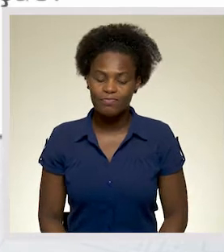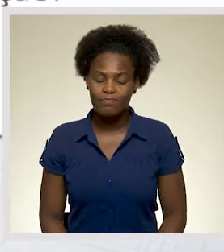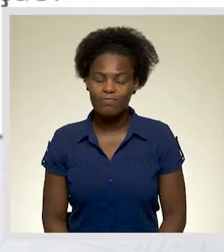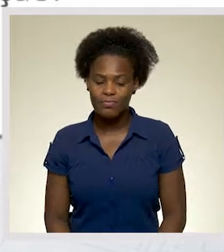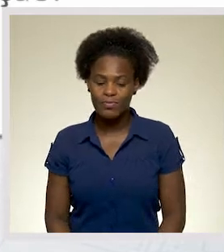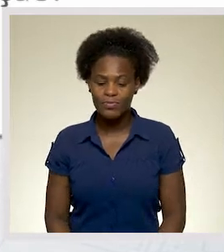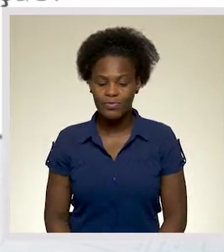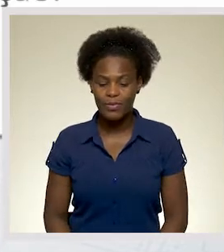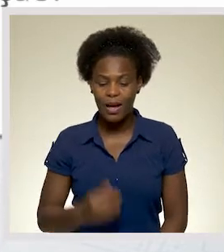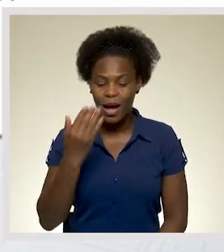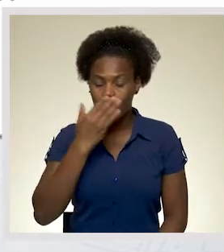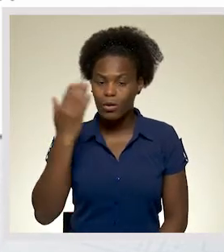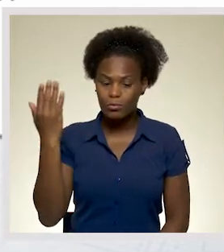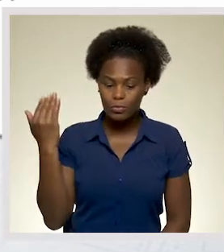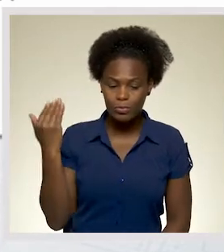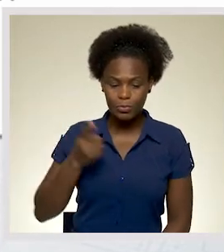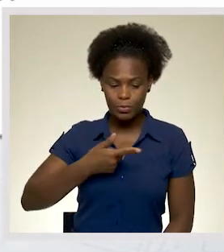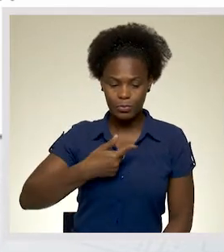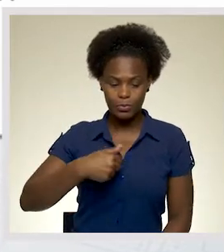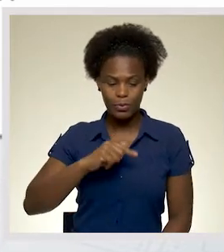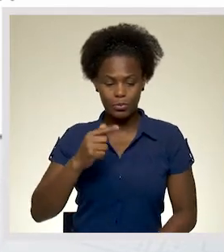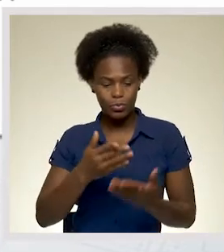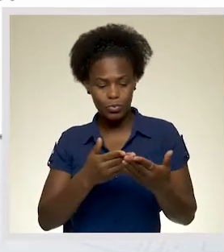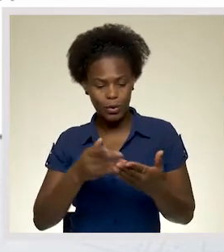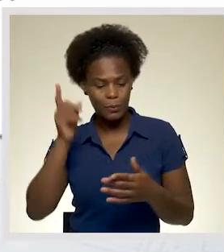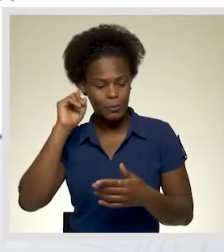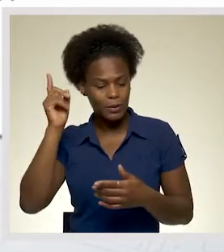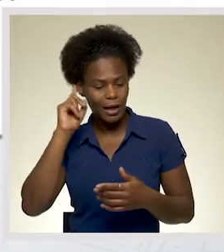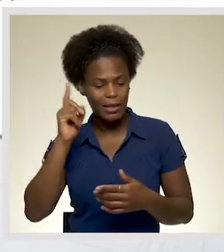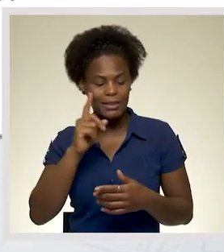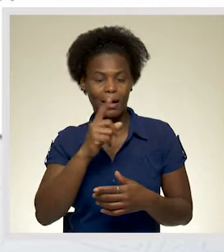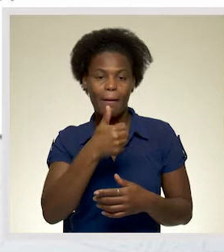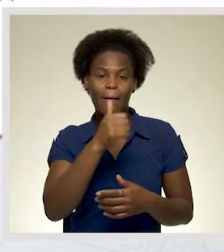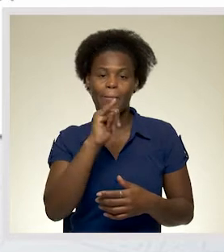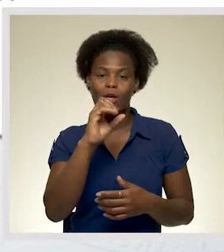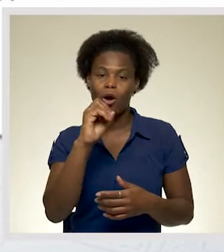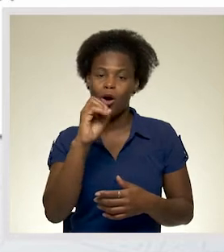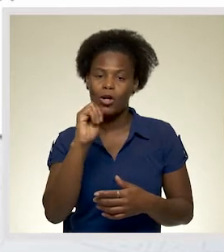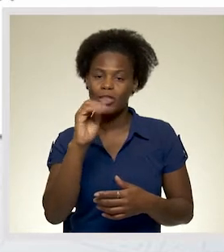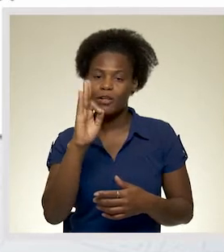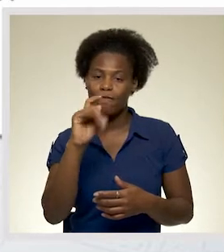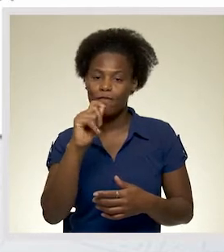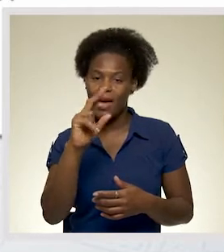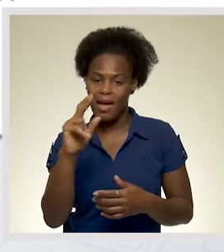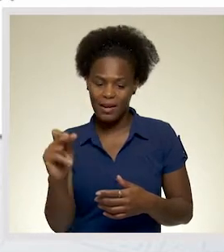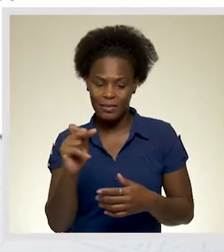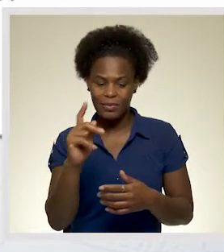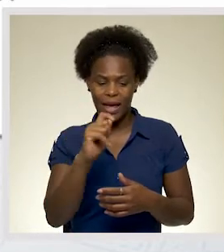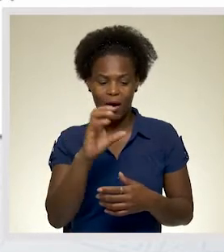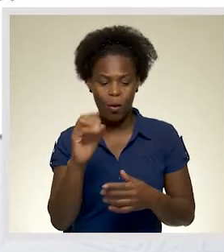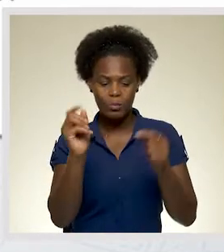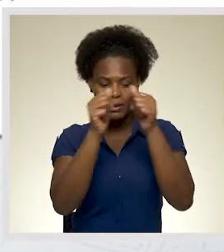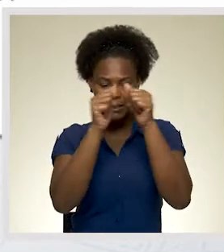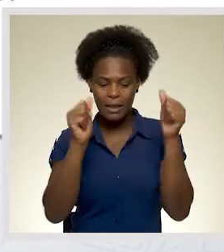A aula anterior estudamos a importância da biosfera para a vida na Terra, a